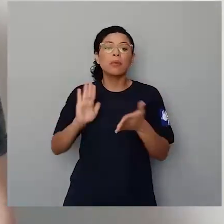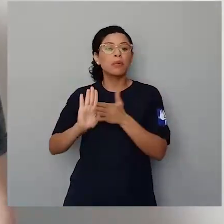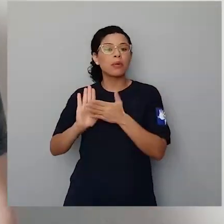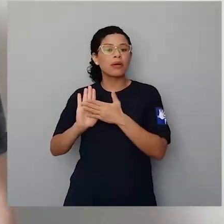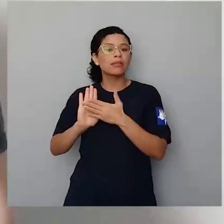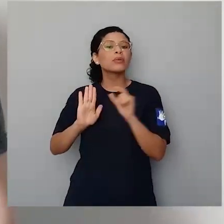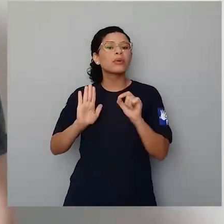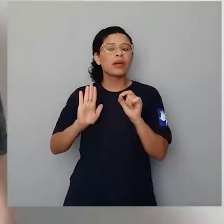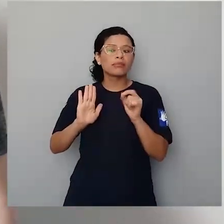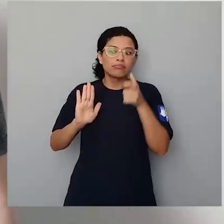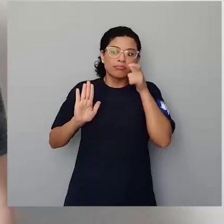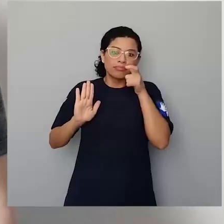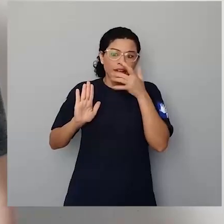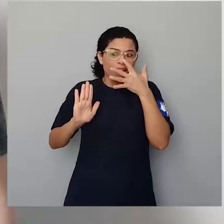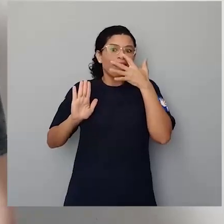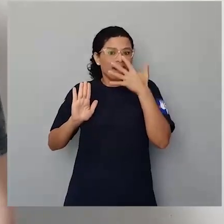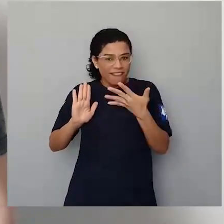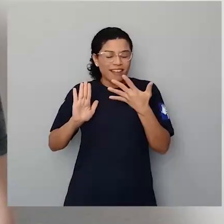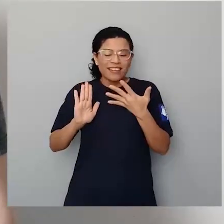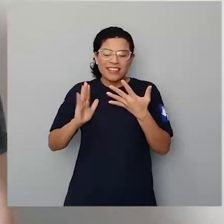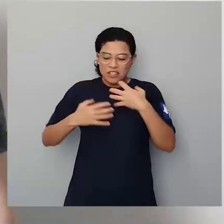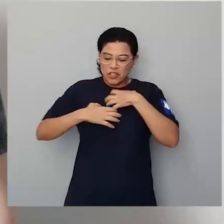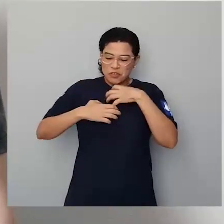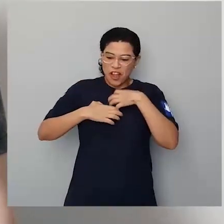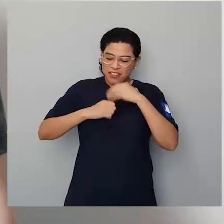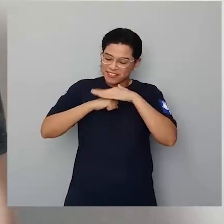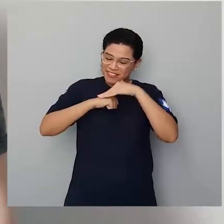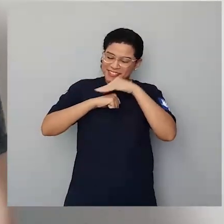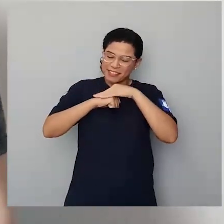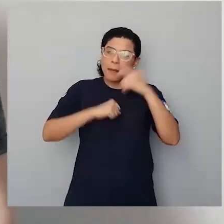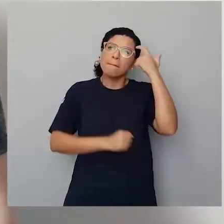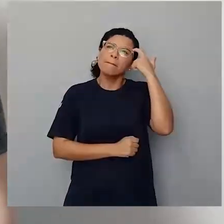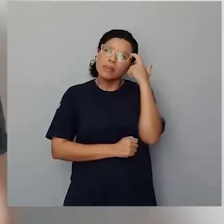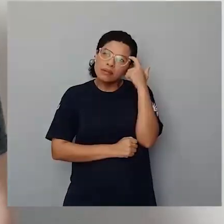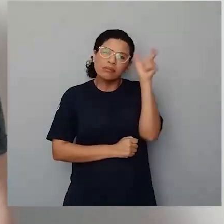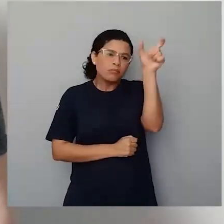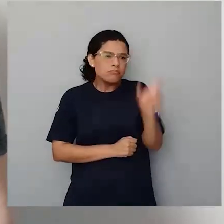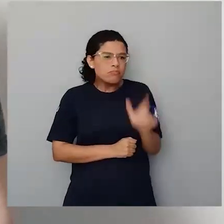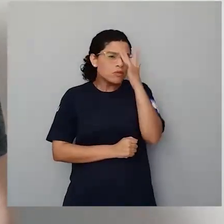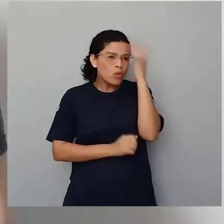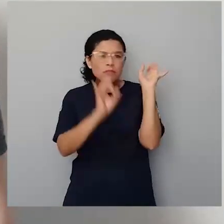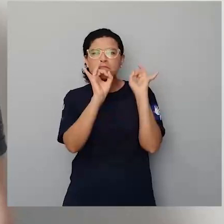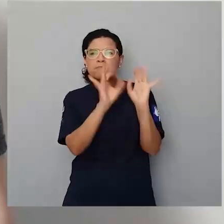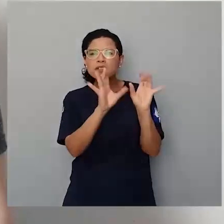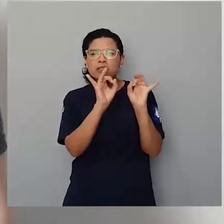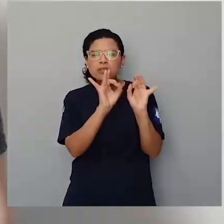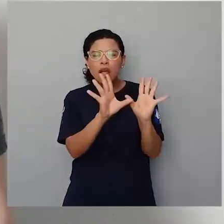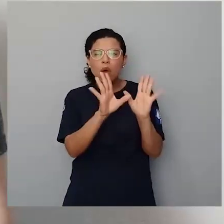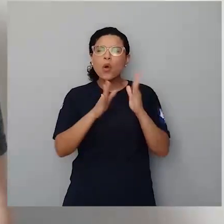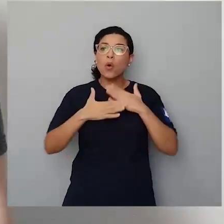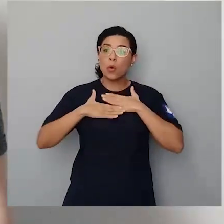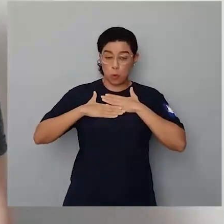se inspirassem nessas intervenções de afeto e pensassem aí numa pessoa muito especial que